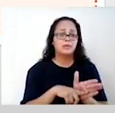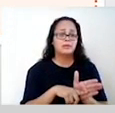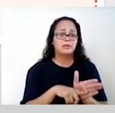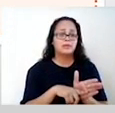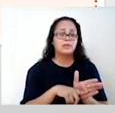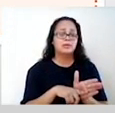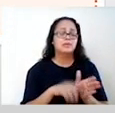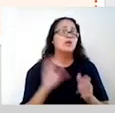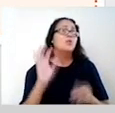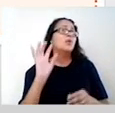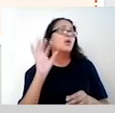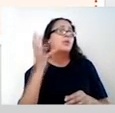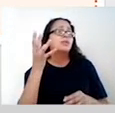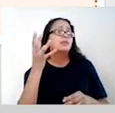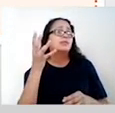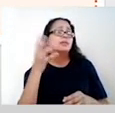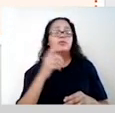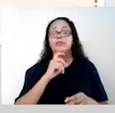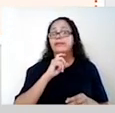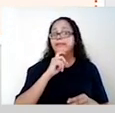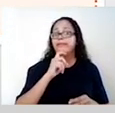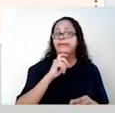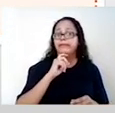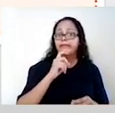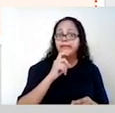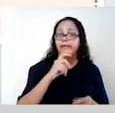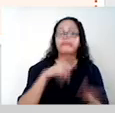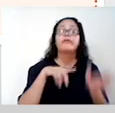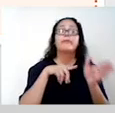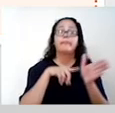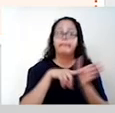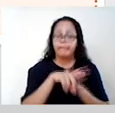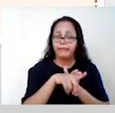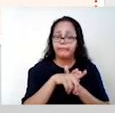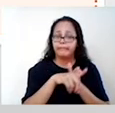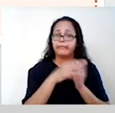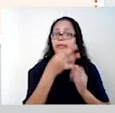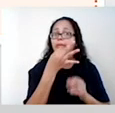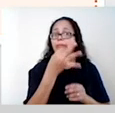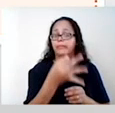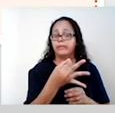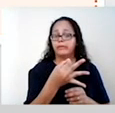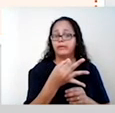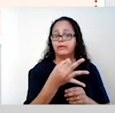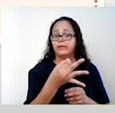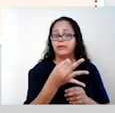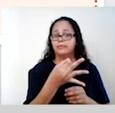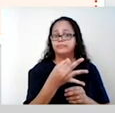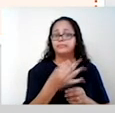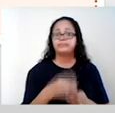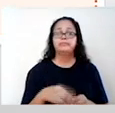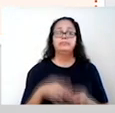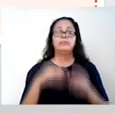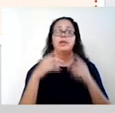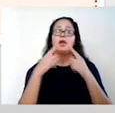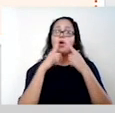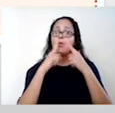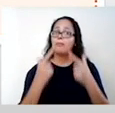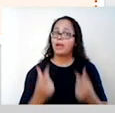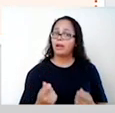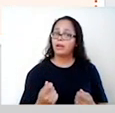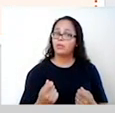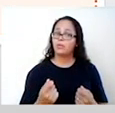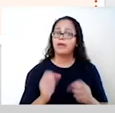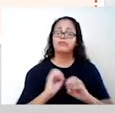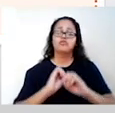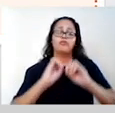algum fato que aconteceu, e aí ninguém vai questionar essa minha opinião, tá? Usa uma linguagem clara, né?